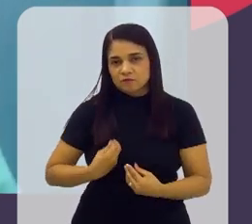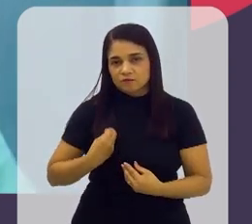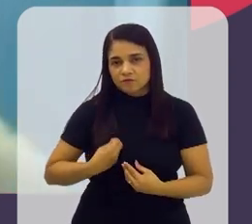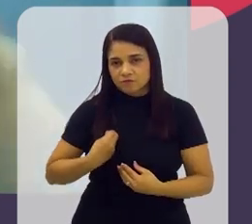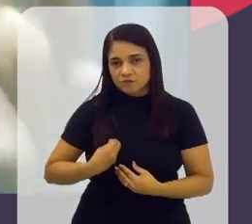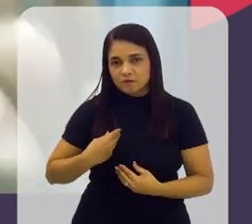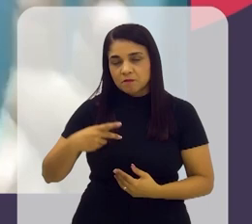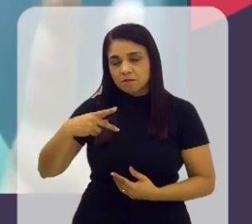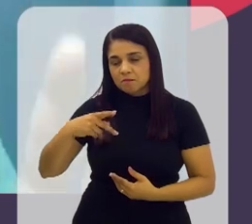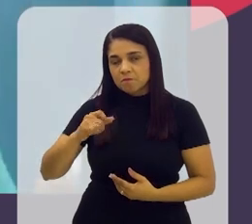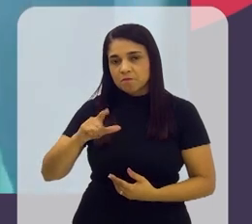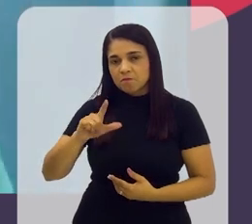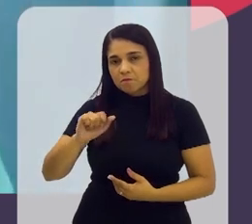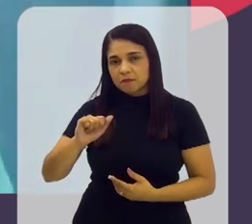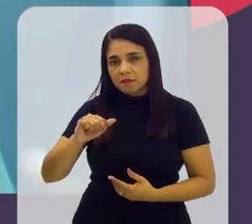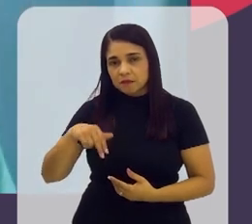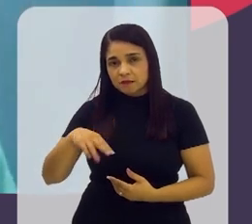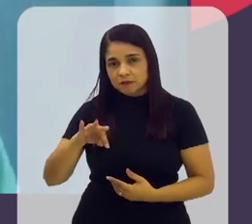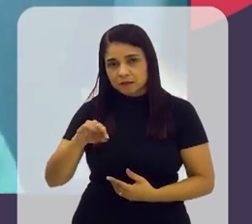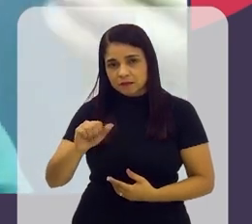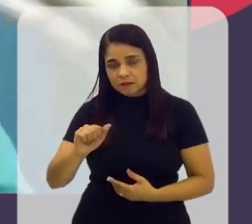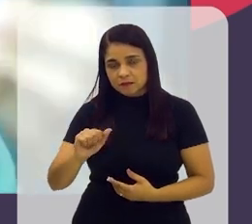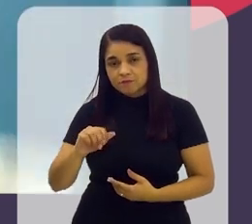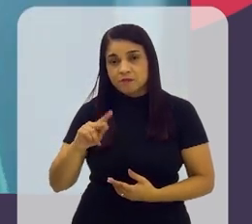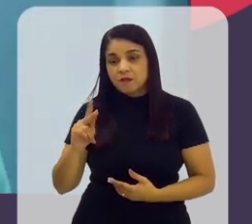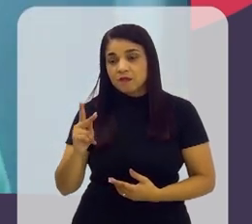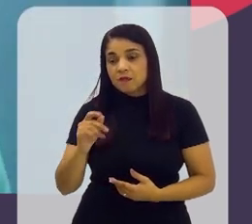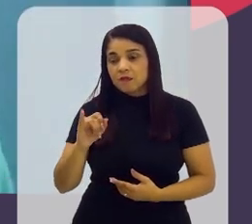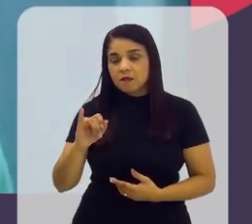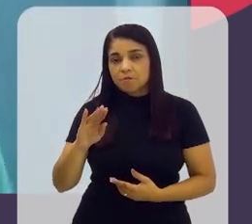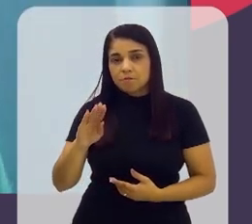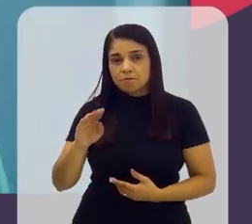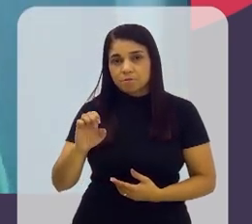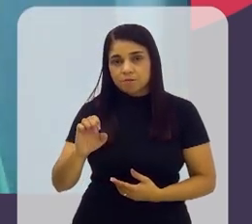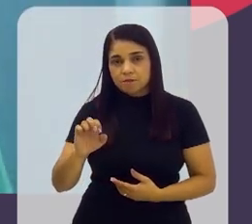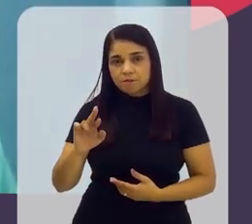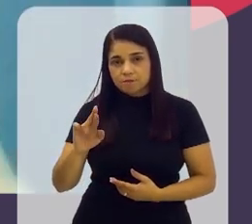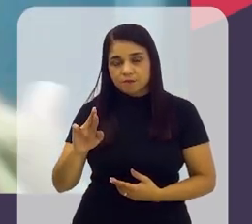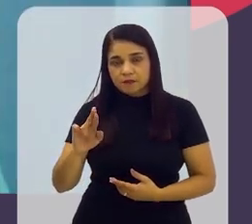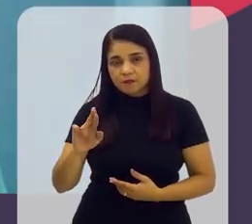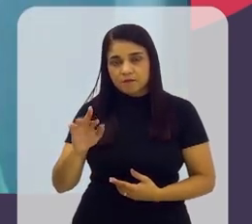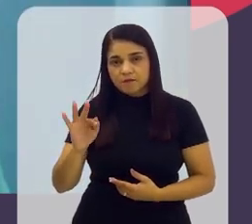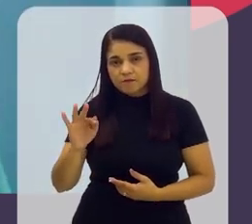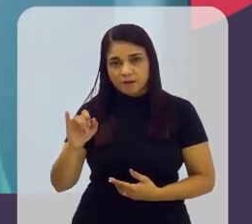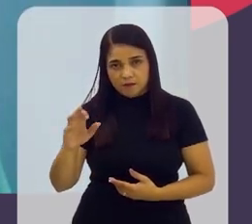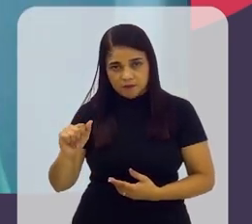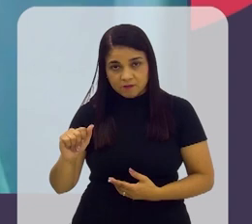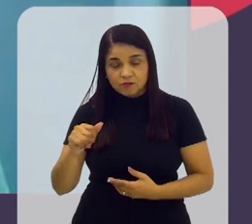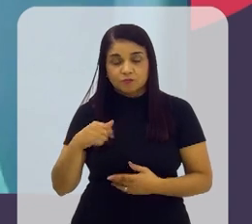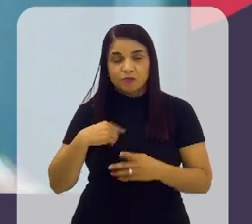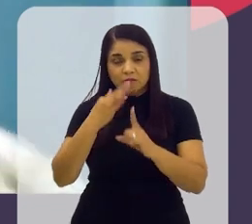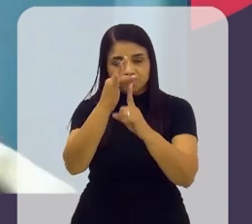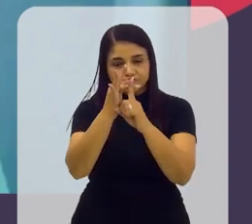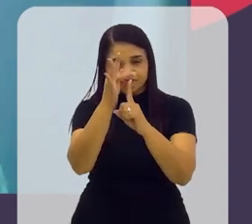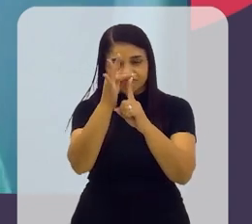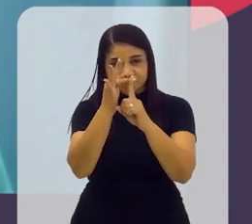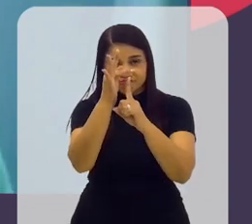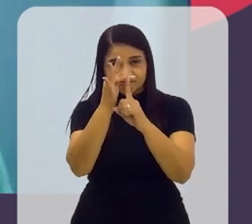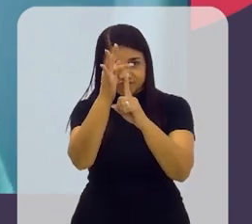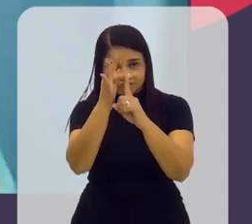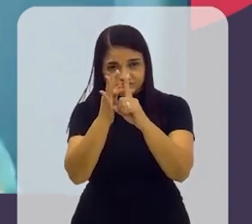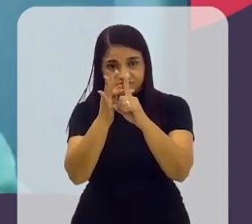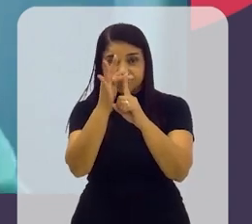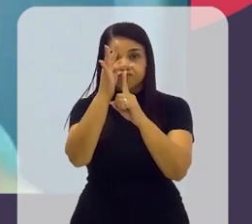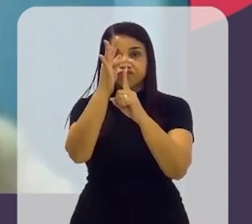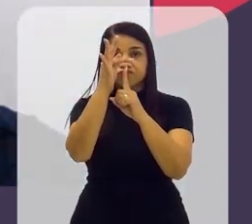né, dessas plantas epífitas, por consequência da redução drástica de umidade e de aumento de temperatura, que elas têm uma demanda